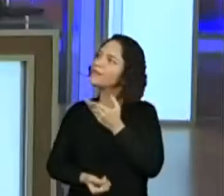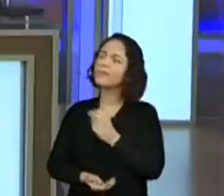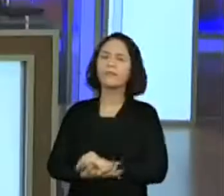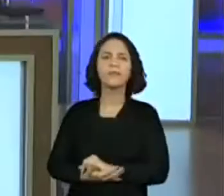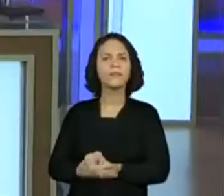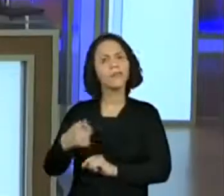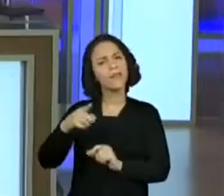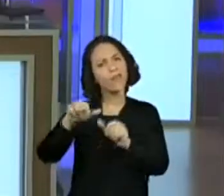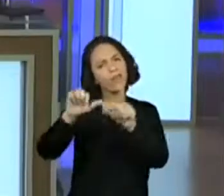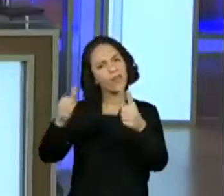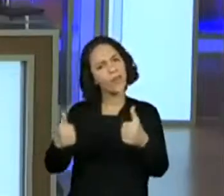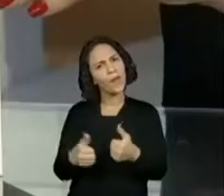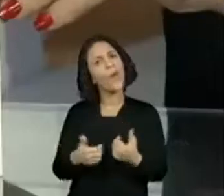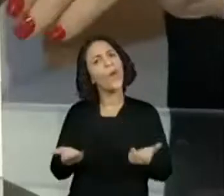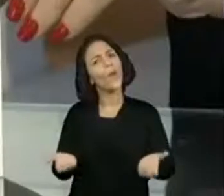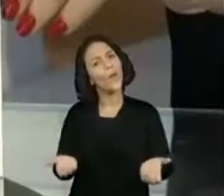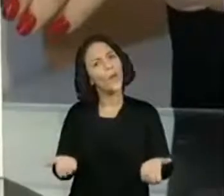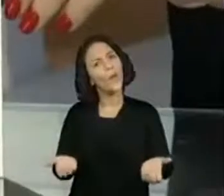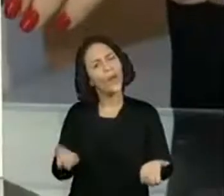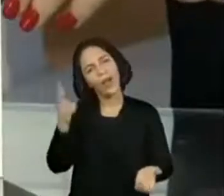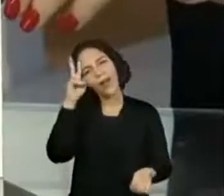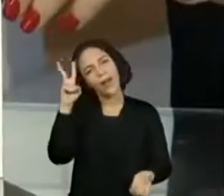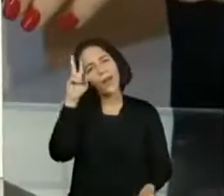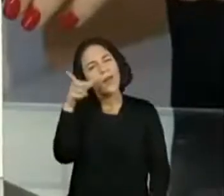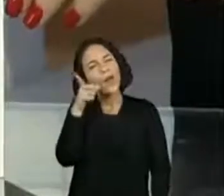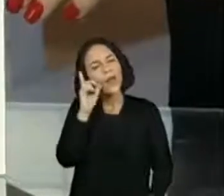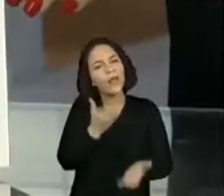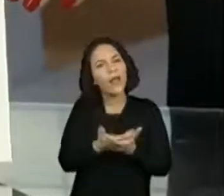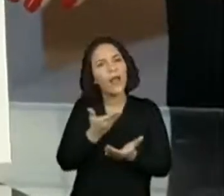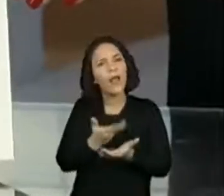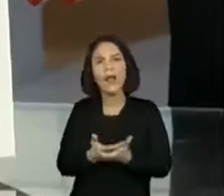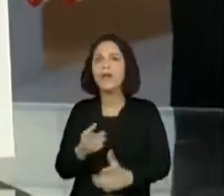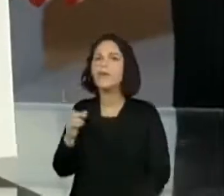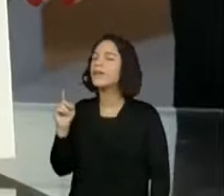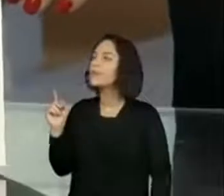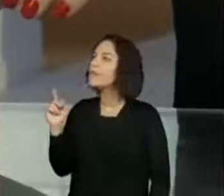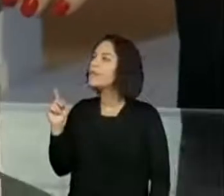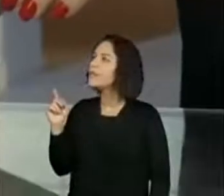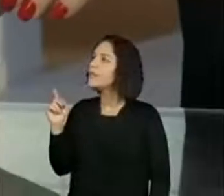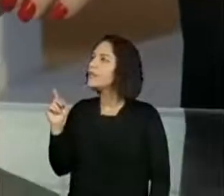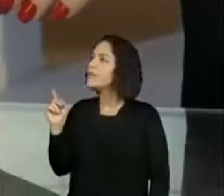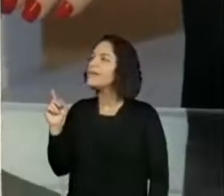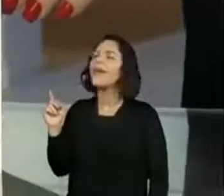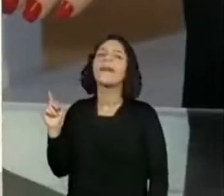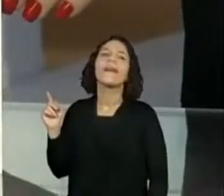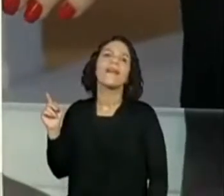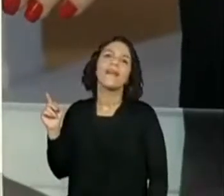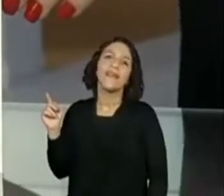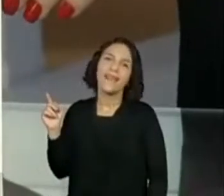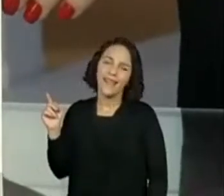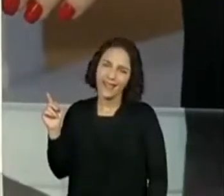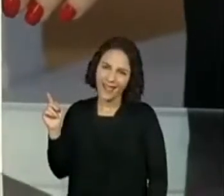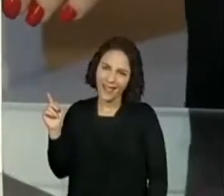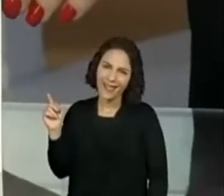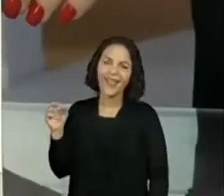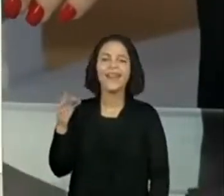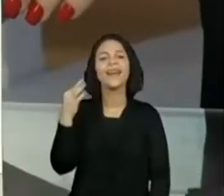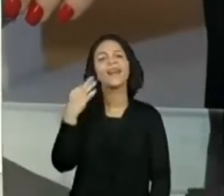figura que a gente forma? Lembrando da aula de ontem. Olhem lá. Ah, lá, já estão colocando.